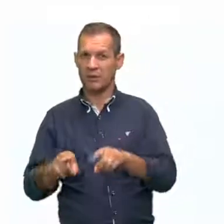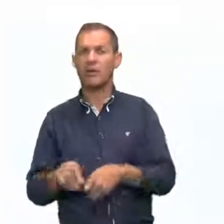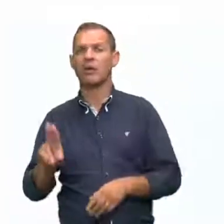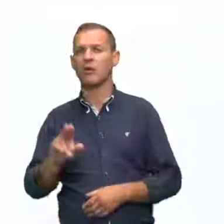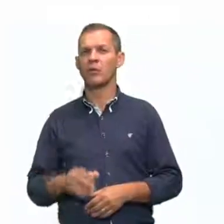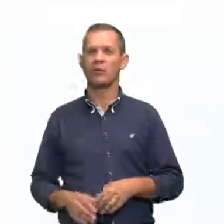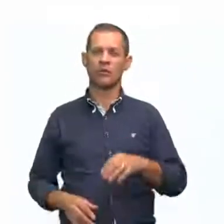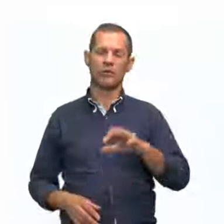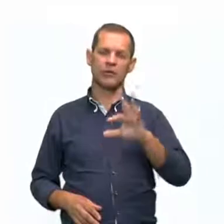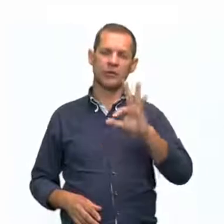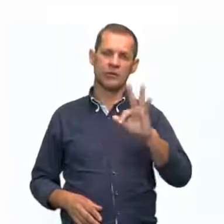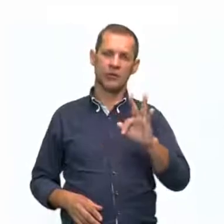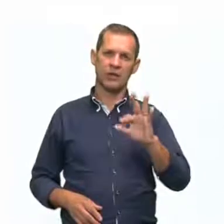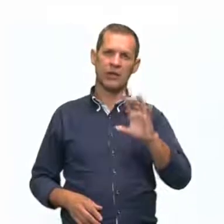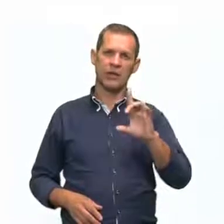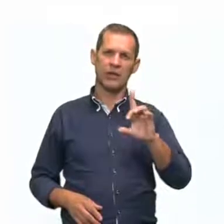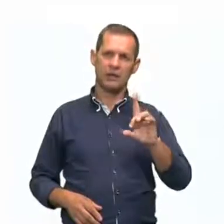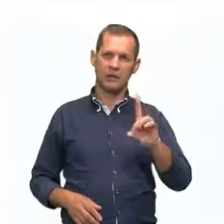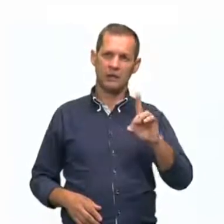FDD.